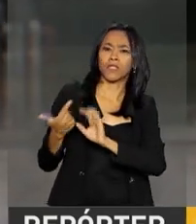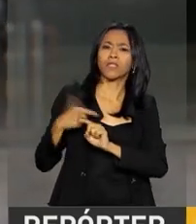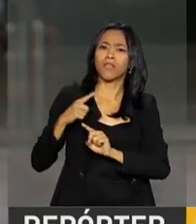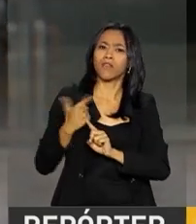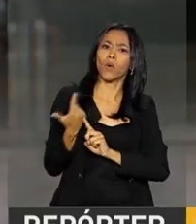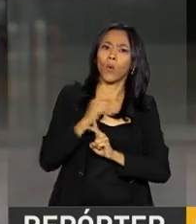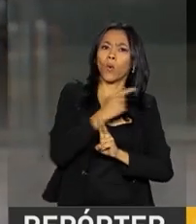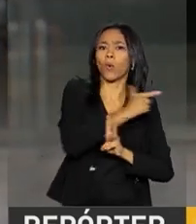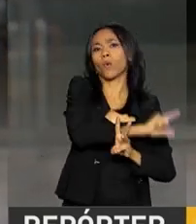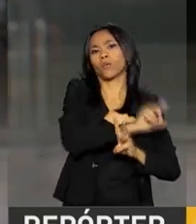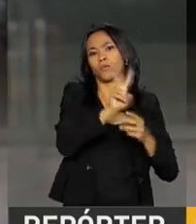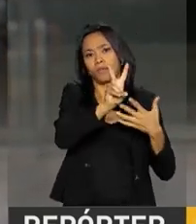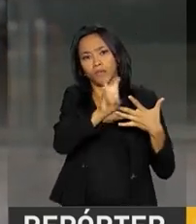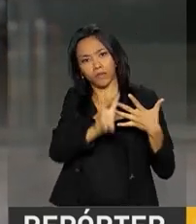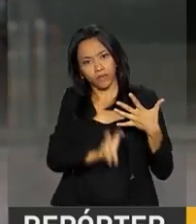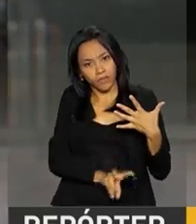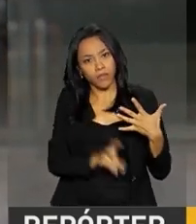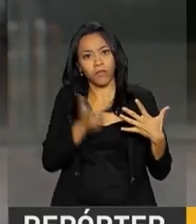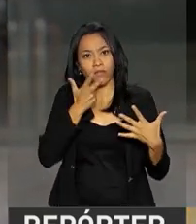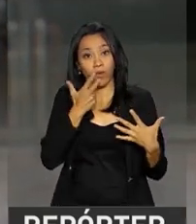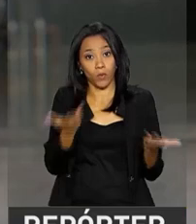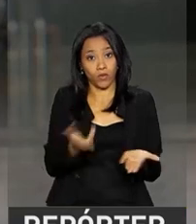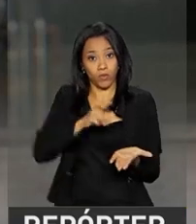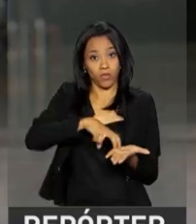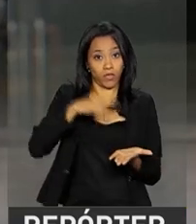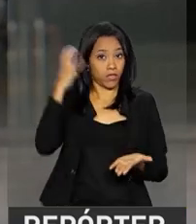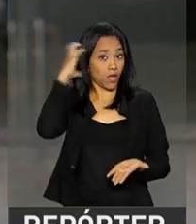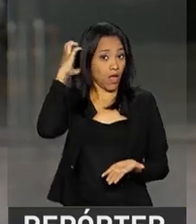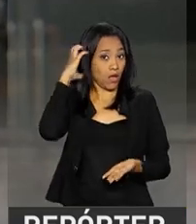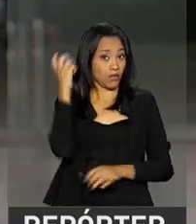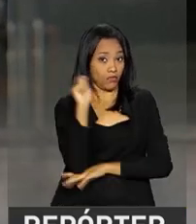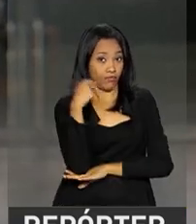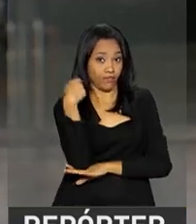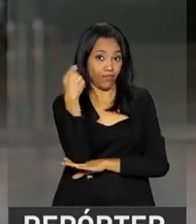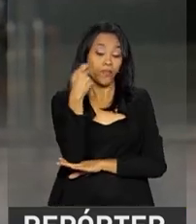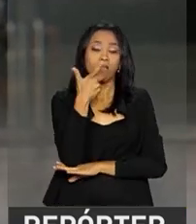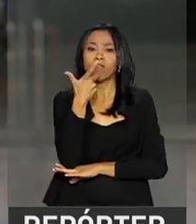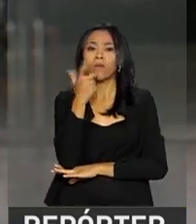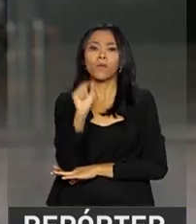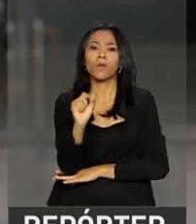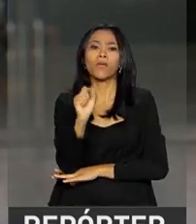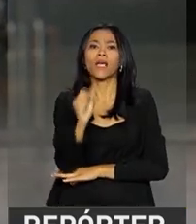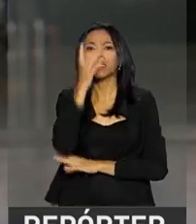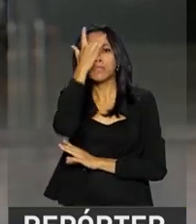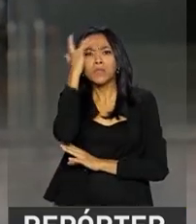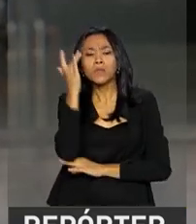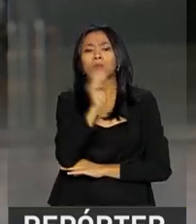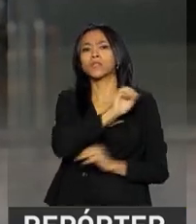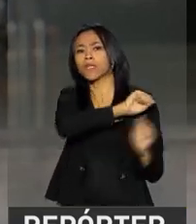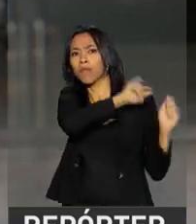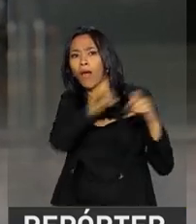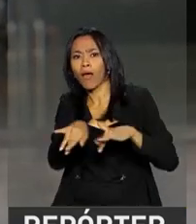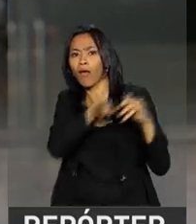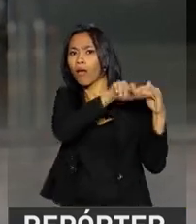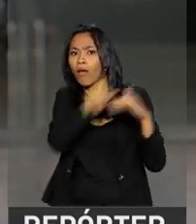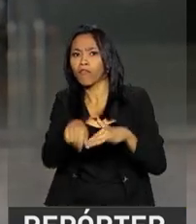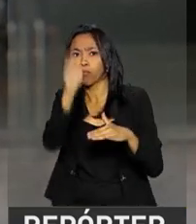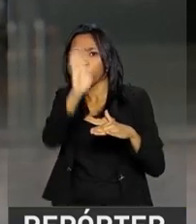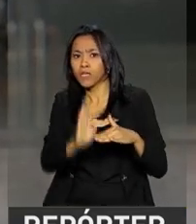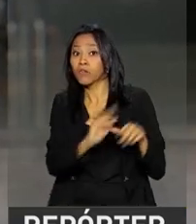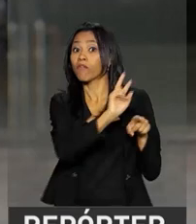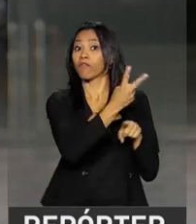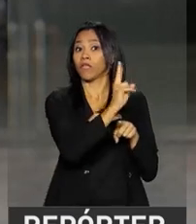falou na entrevista à rádio guaíba hoje de manhã o presidente falou sobre a situação dos refugiados venezuelanos que vem preocupando o governo